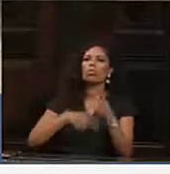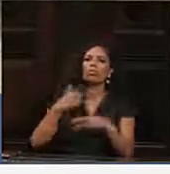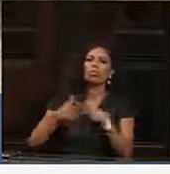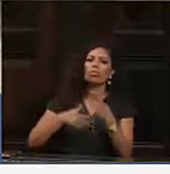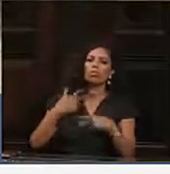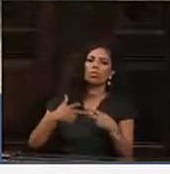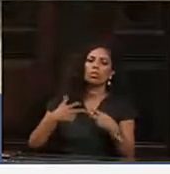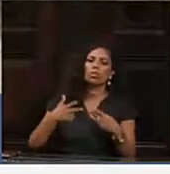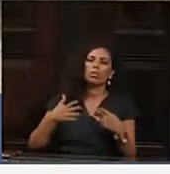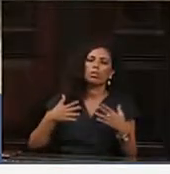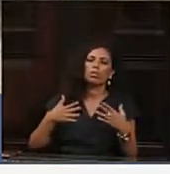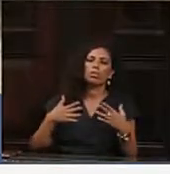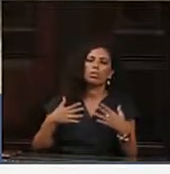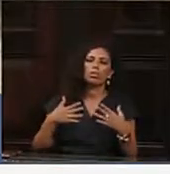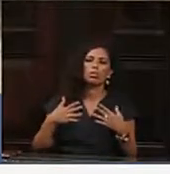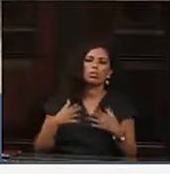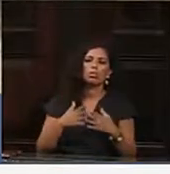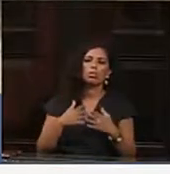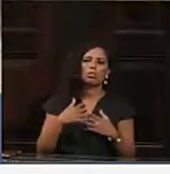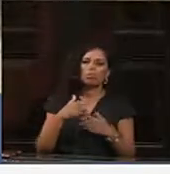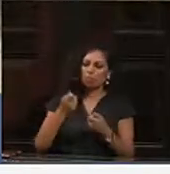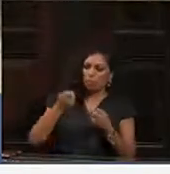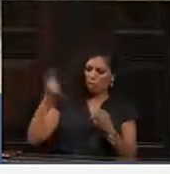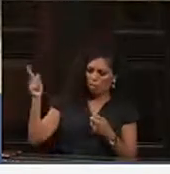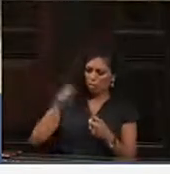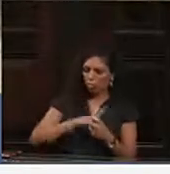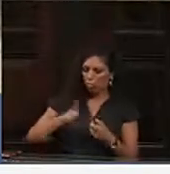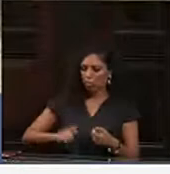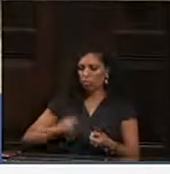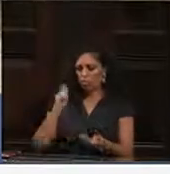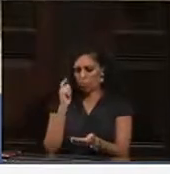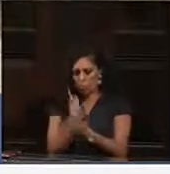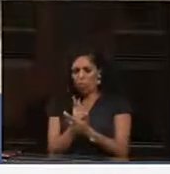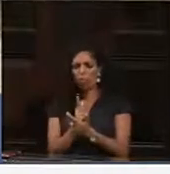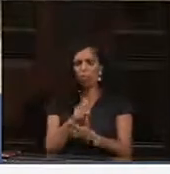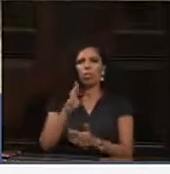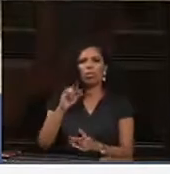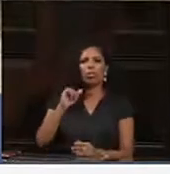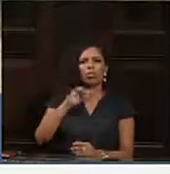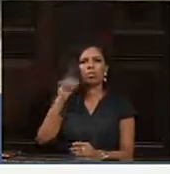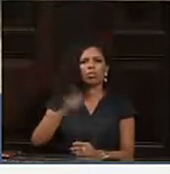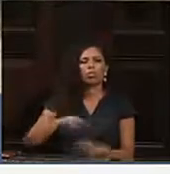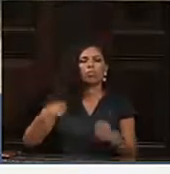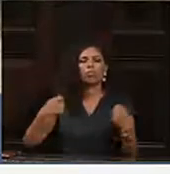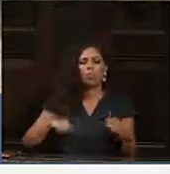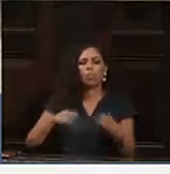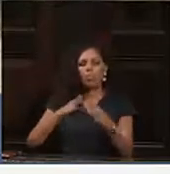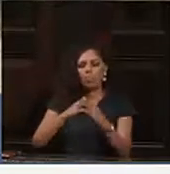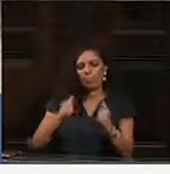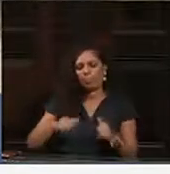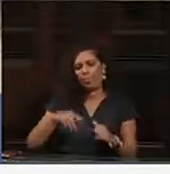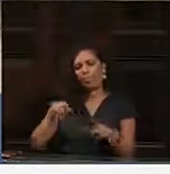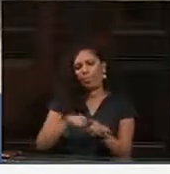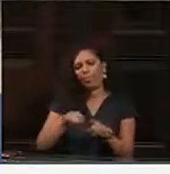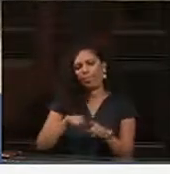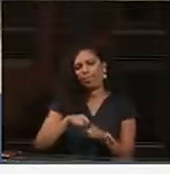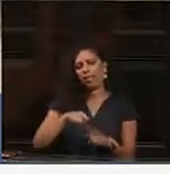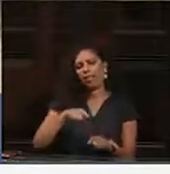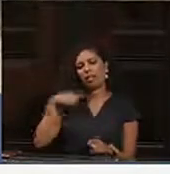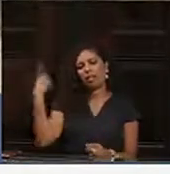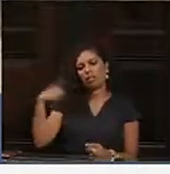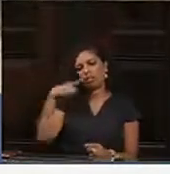nossa prerrogativa de cobrar do governador o fim do RAS, Zaca. E peço que os colegas parlamentares, né, você,